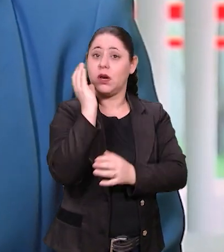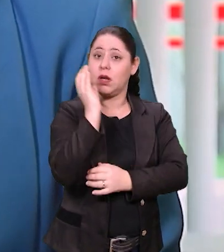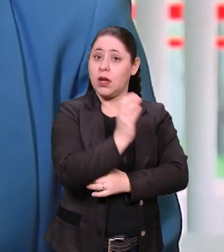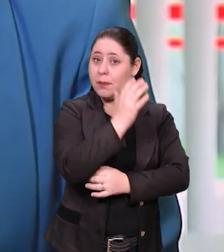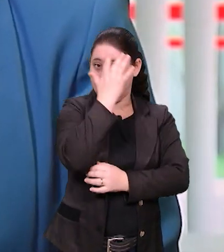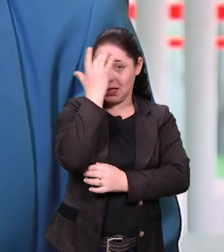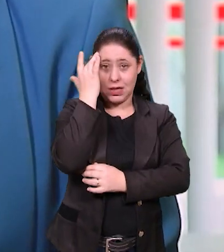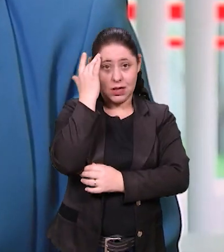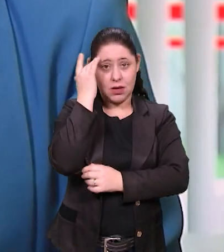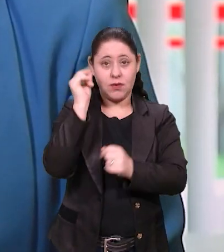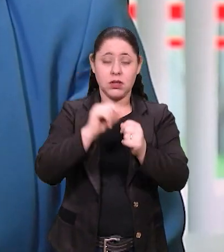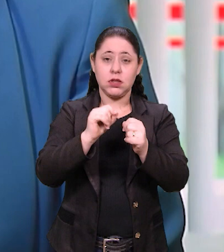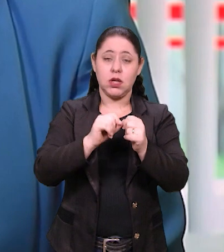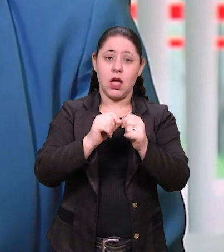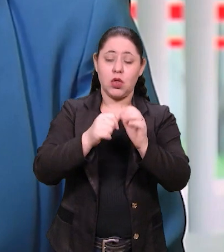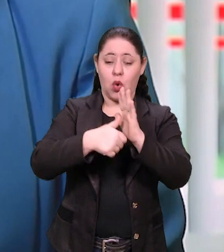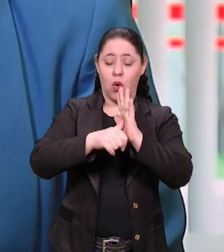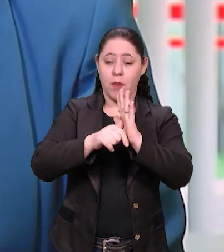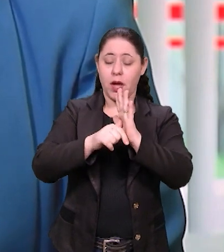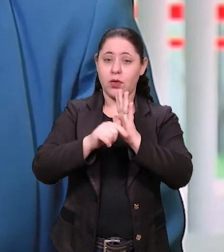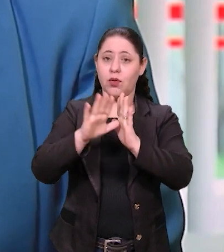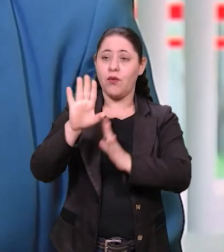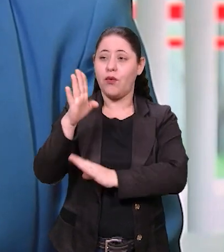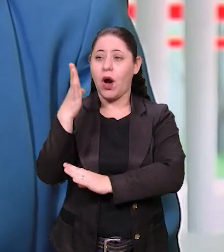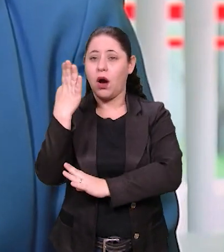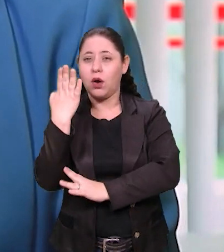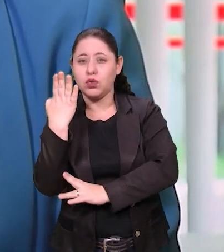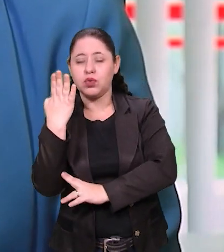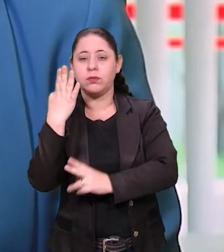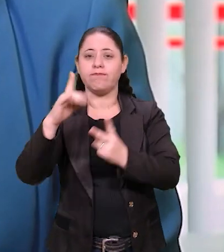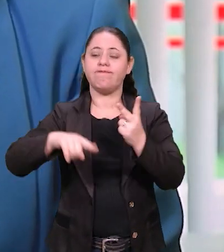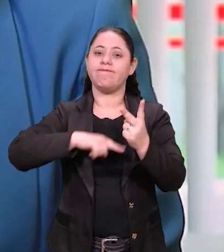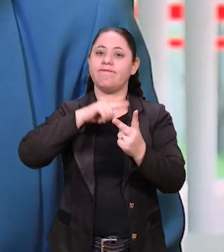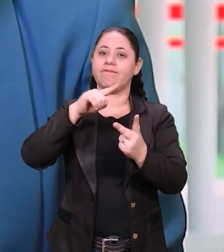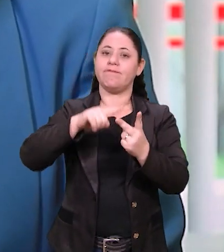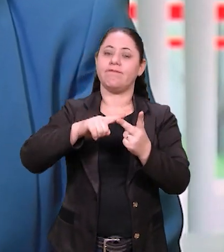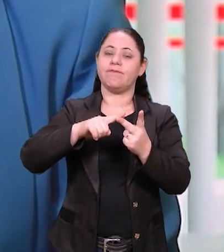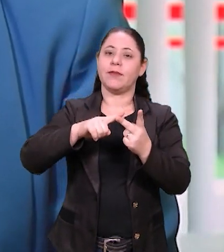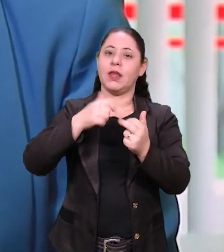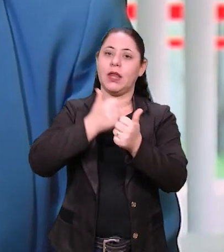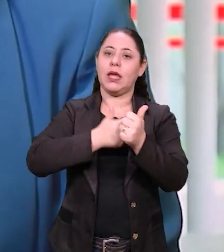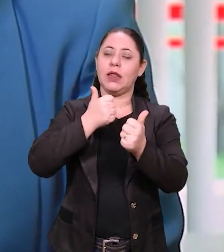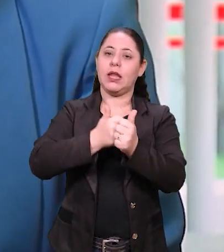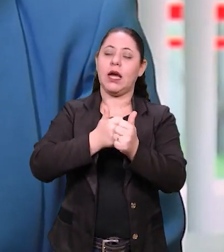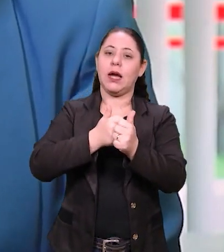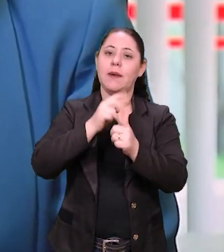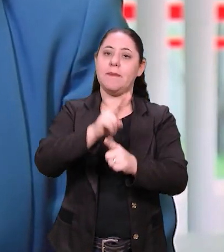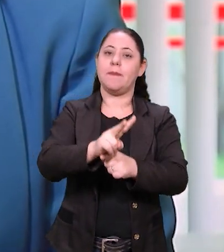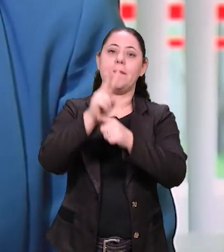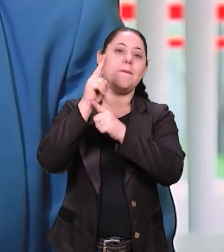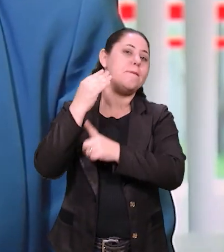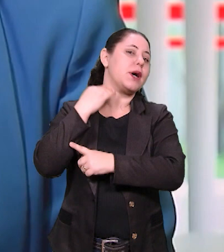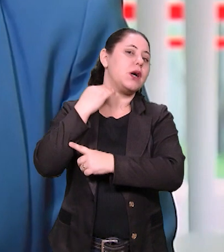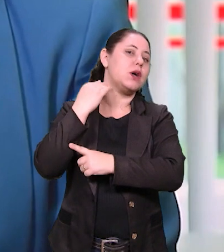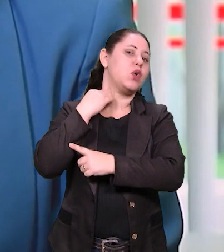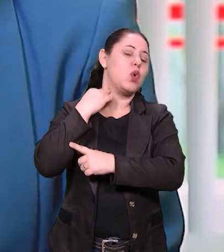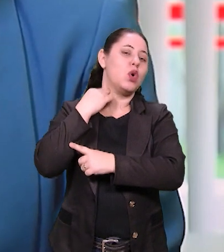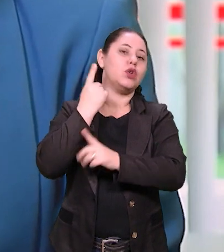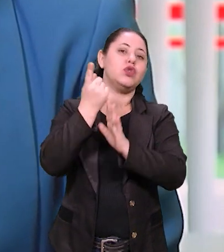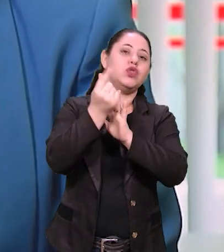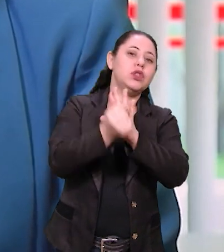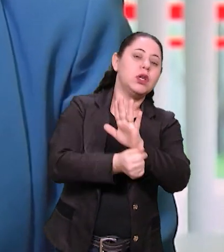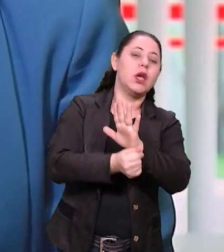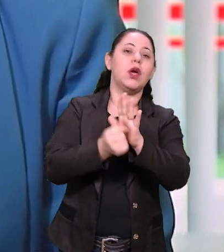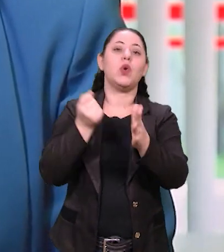falsificação de documentos, tentar financiamentos bancários, empréstimos, compras na